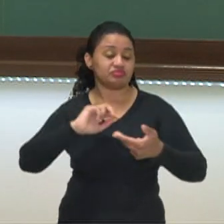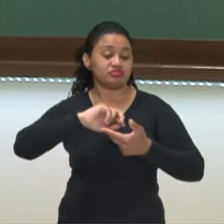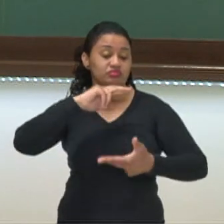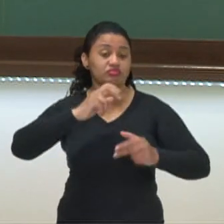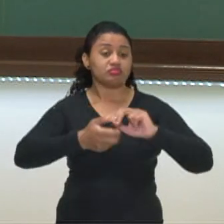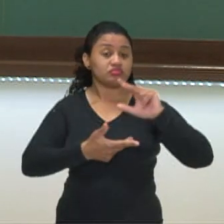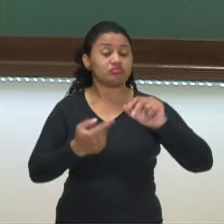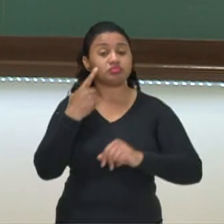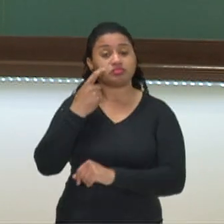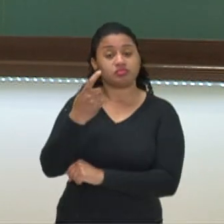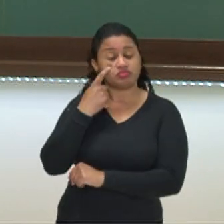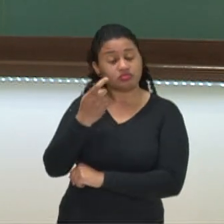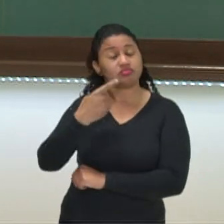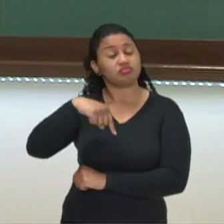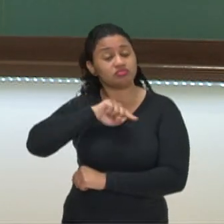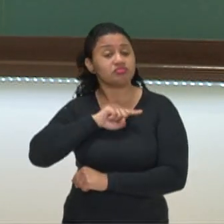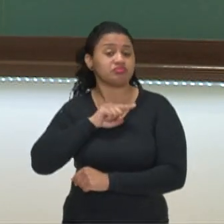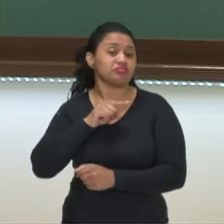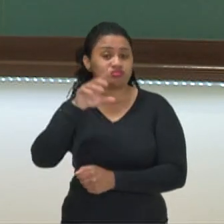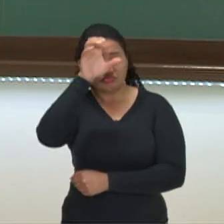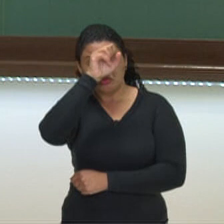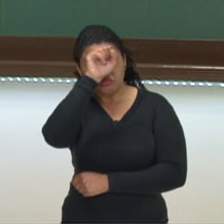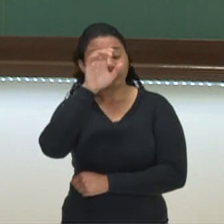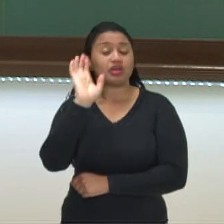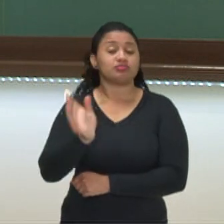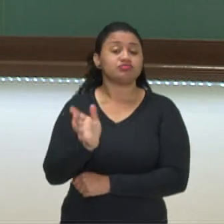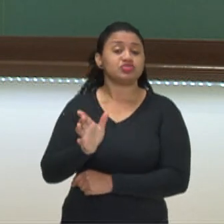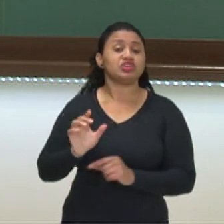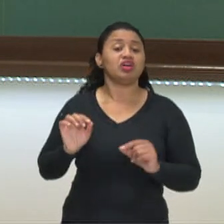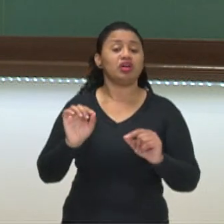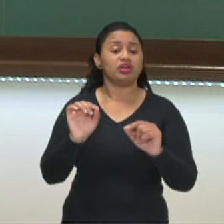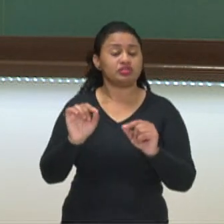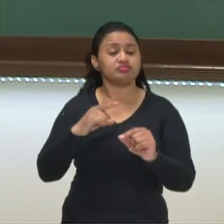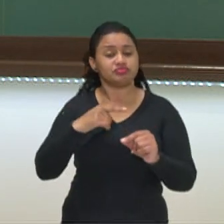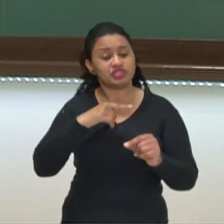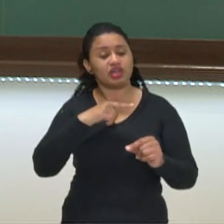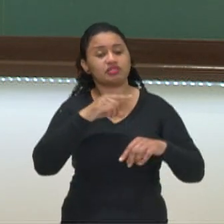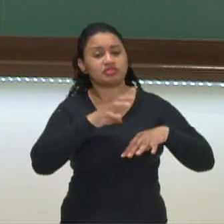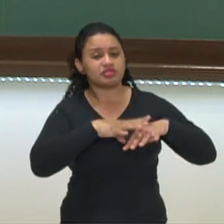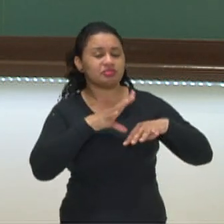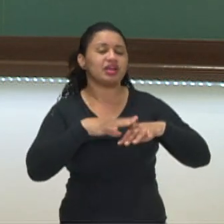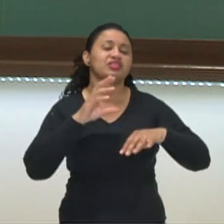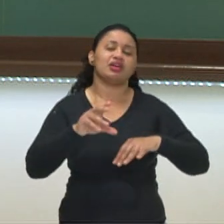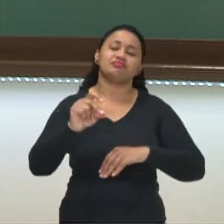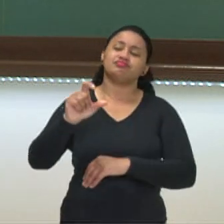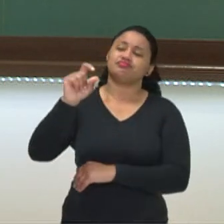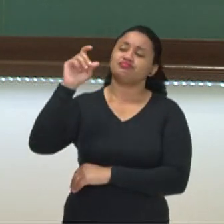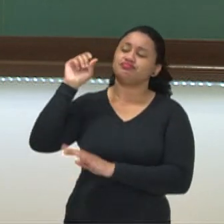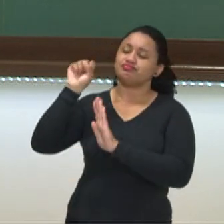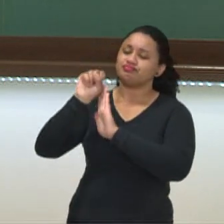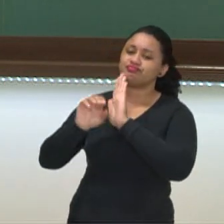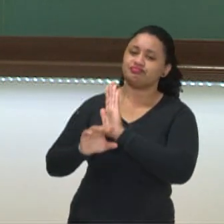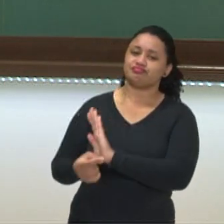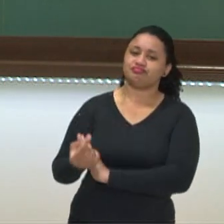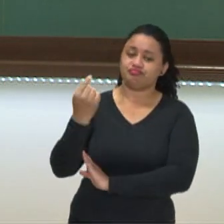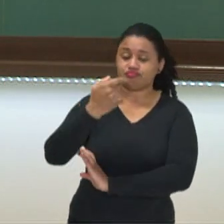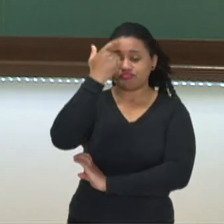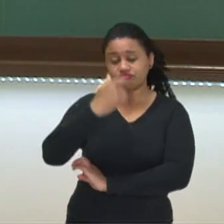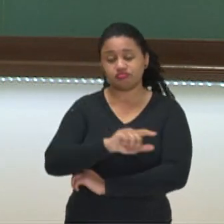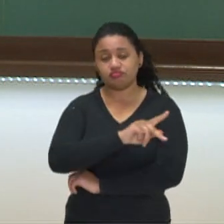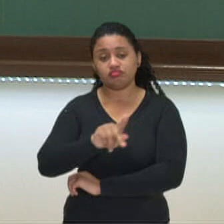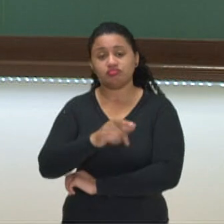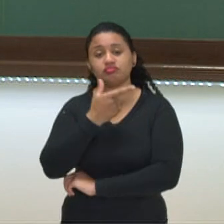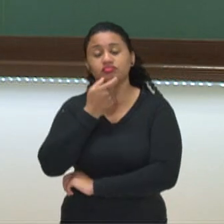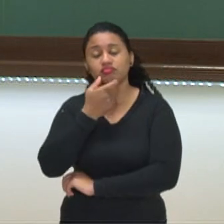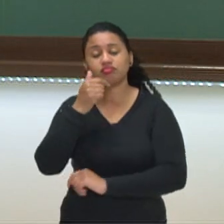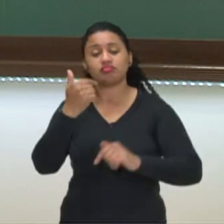muito interessantes da gente trabalhar e que já são trabalhados dentro da matemática há muitos séculos. Eu sou o professor Tony, trabalho